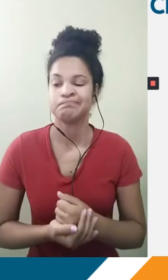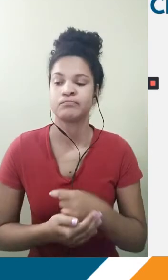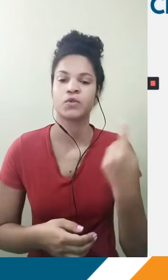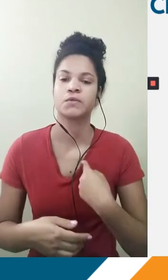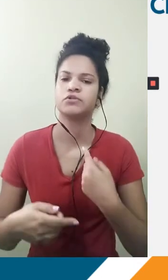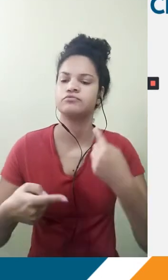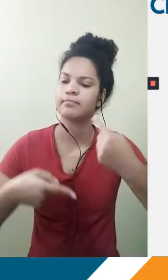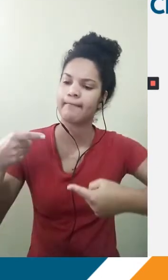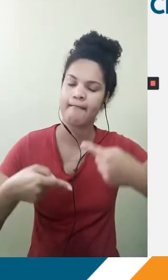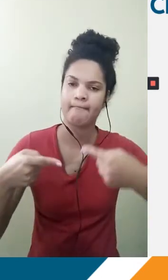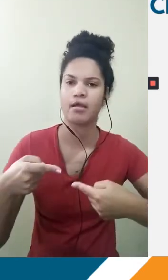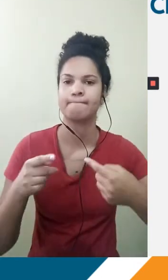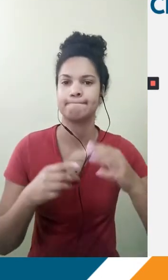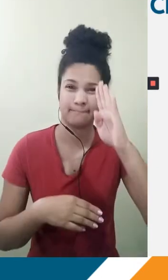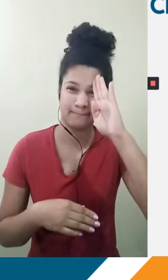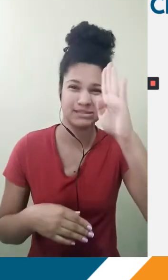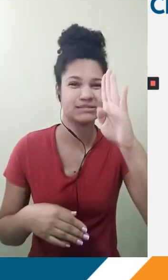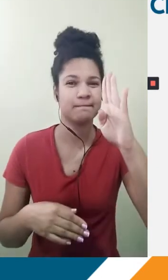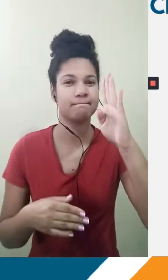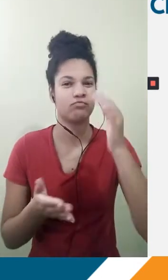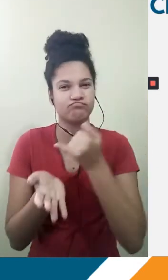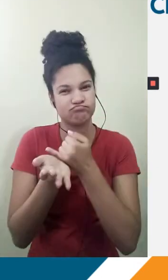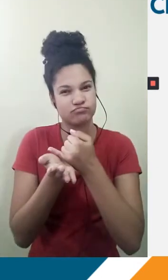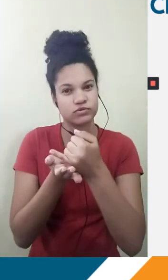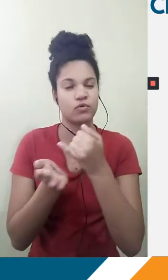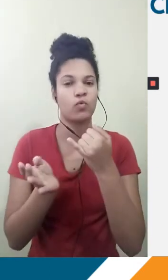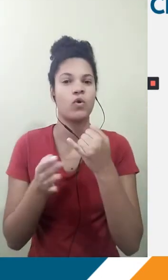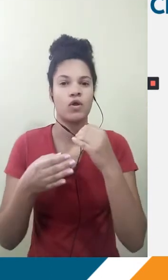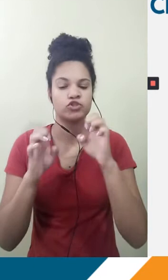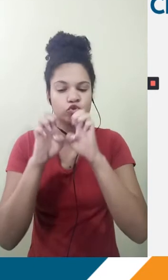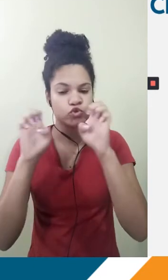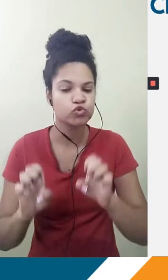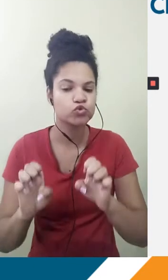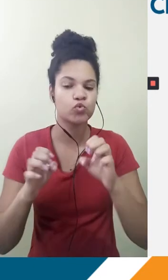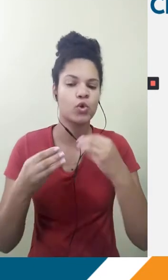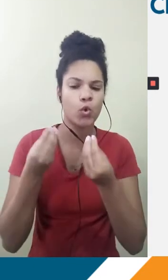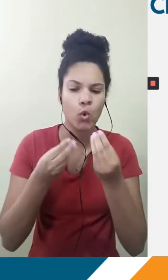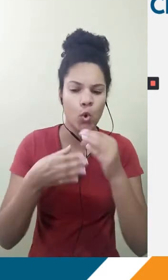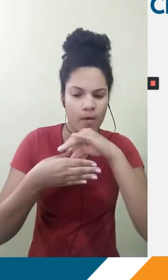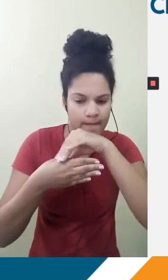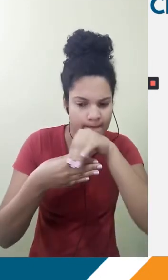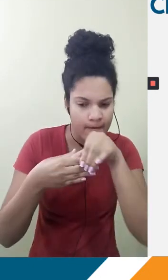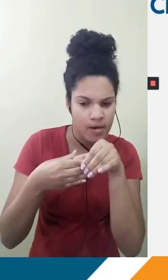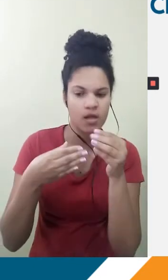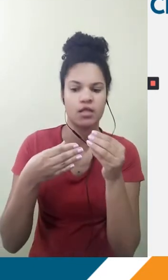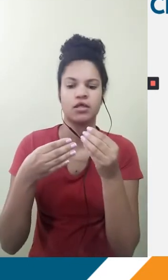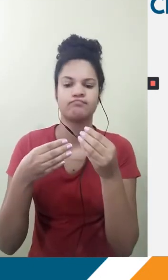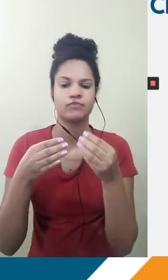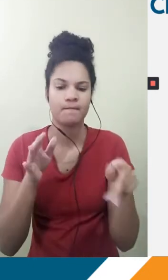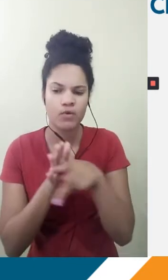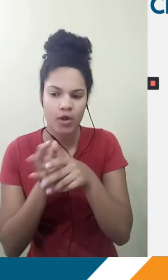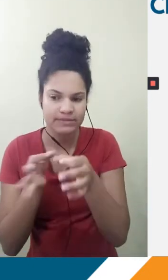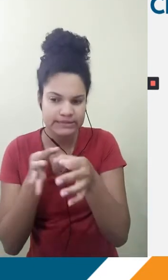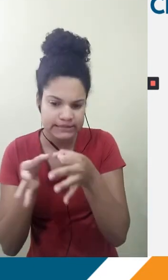primordialmente a estrutura da membrana, chamada membrana plasmática ou membrana celular, membranas celulares, no